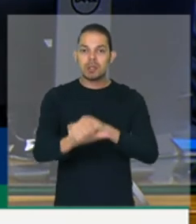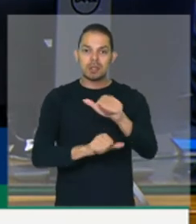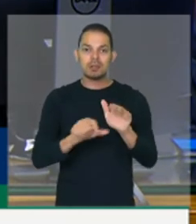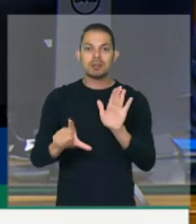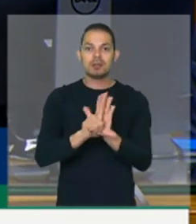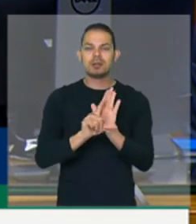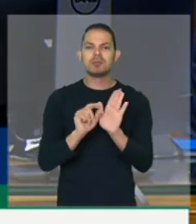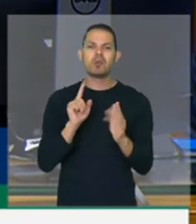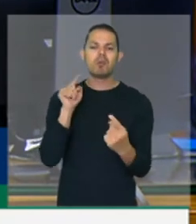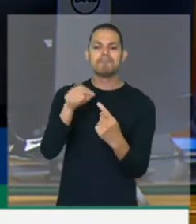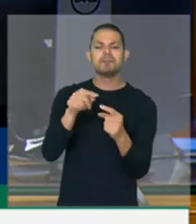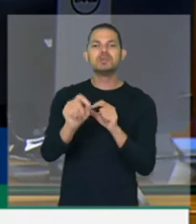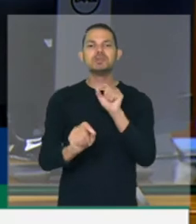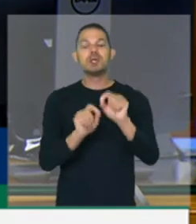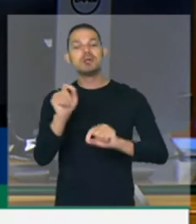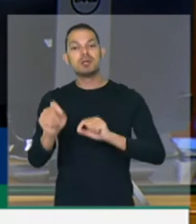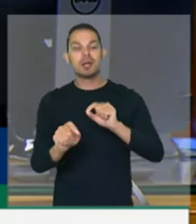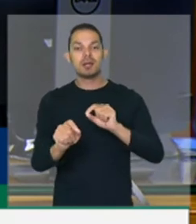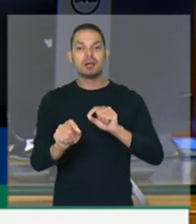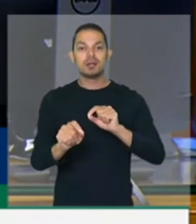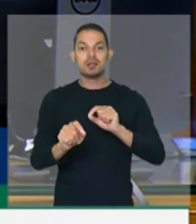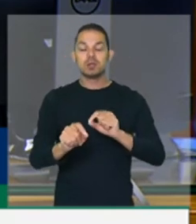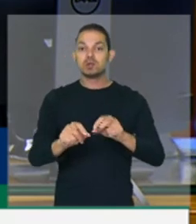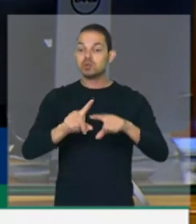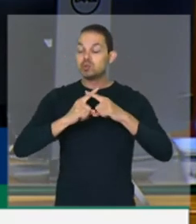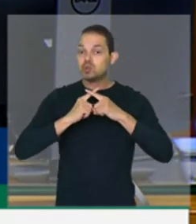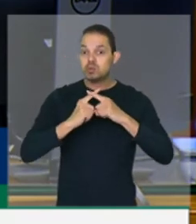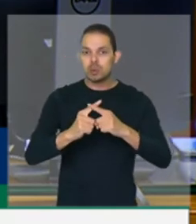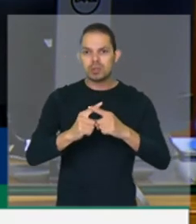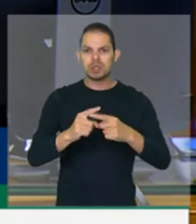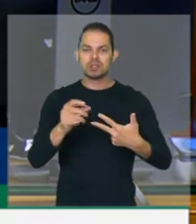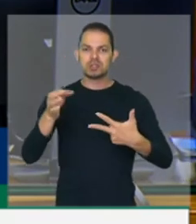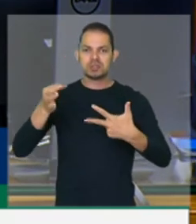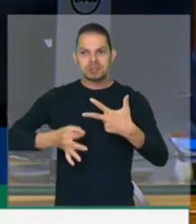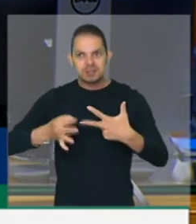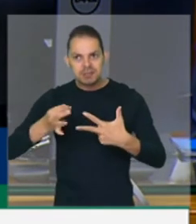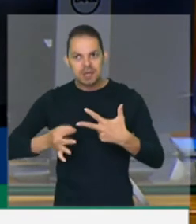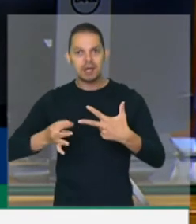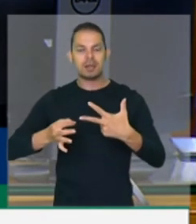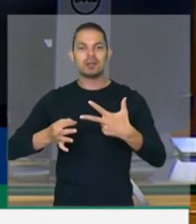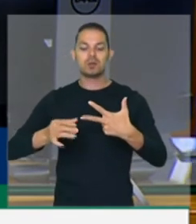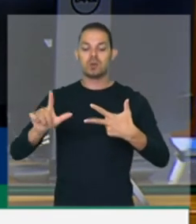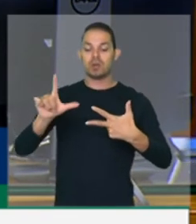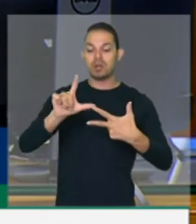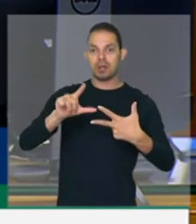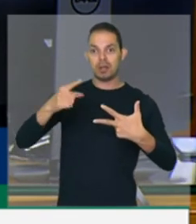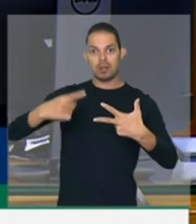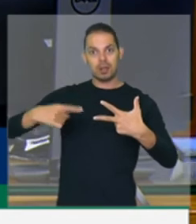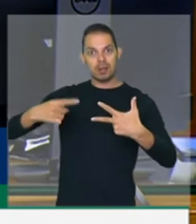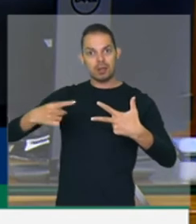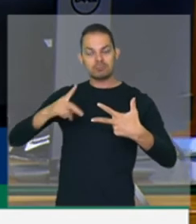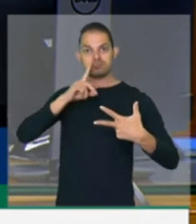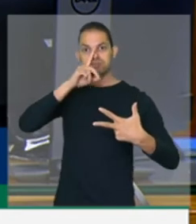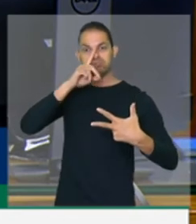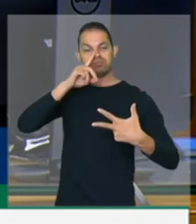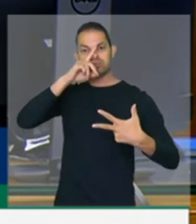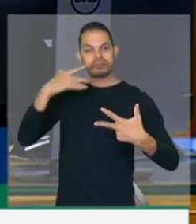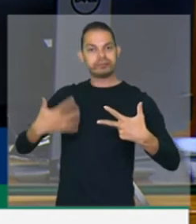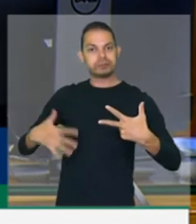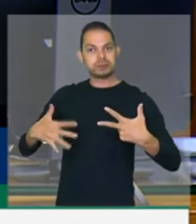que nunca mais judiciário e legislativo corram o risco